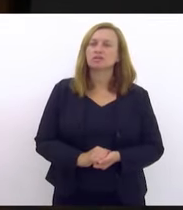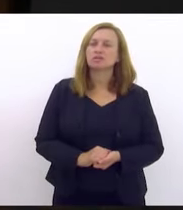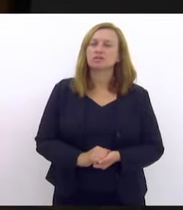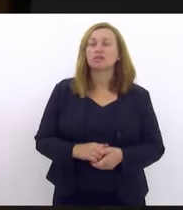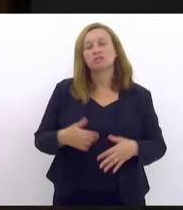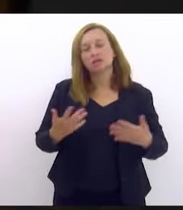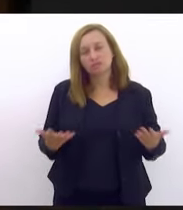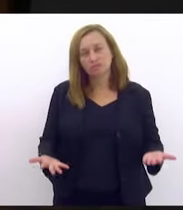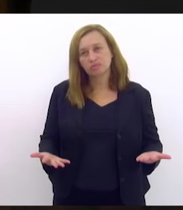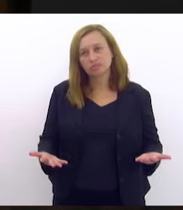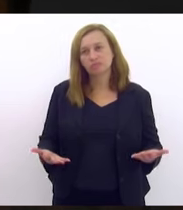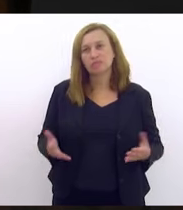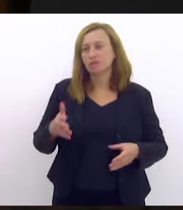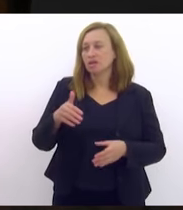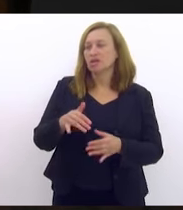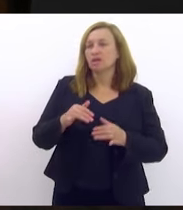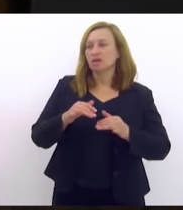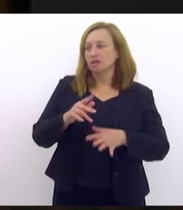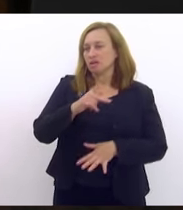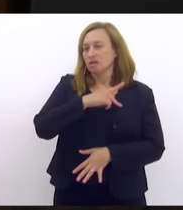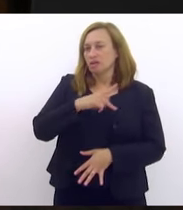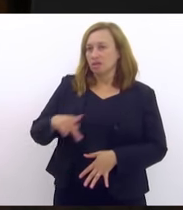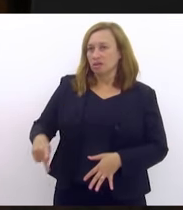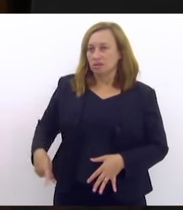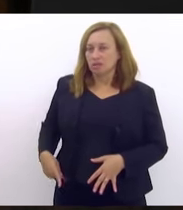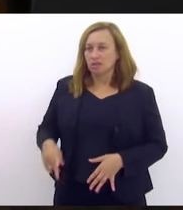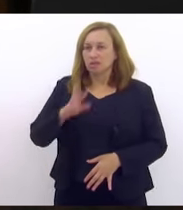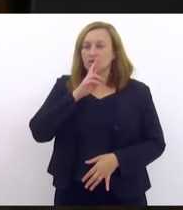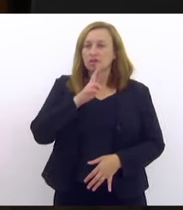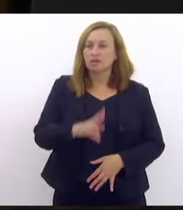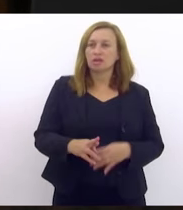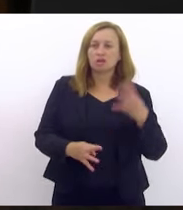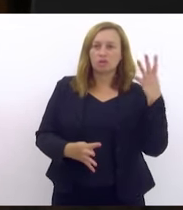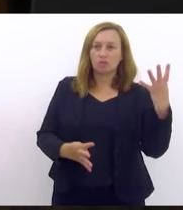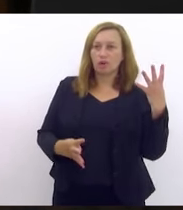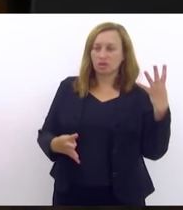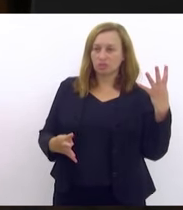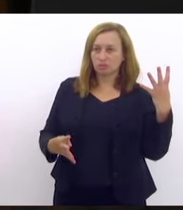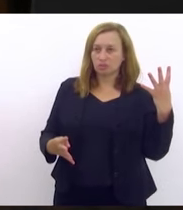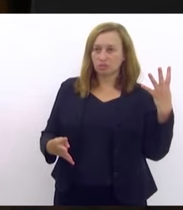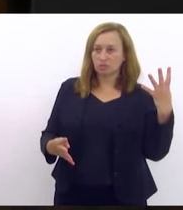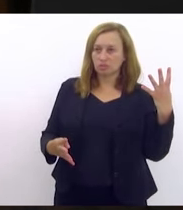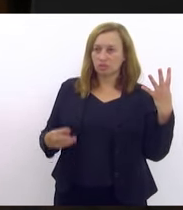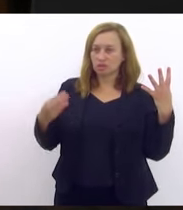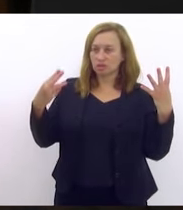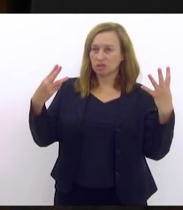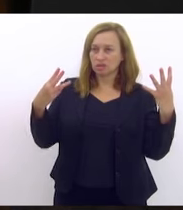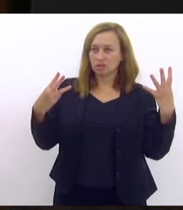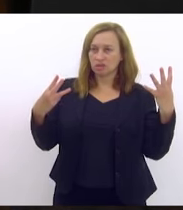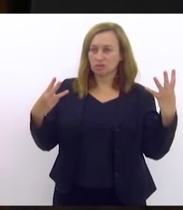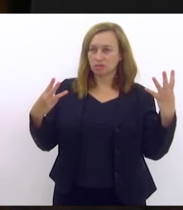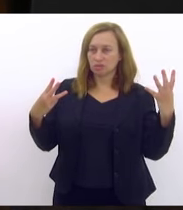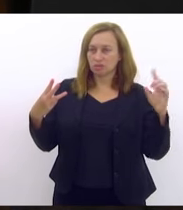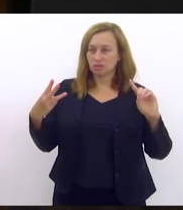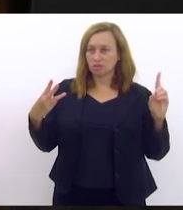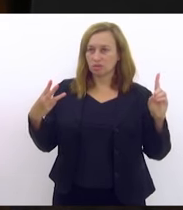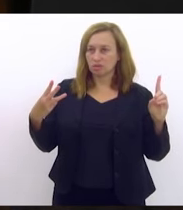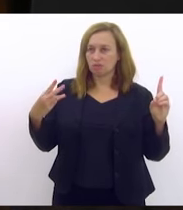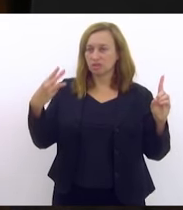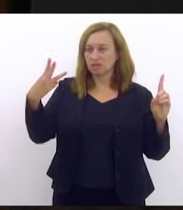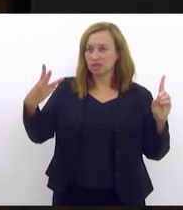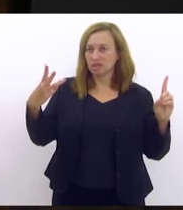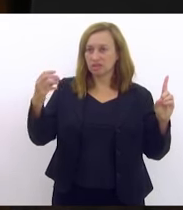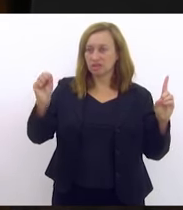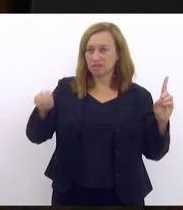Então, a presidência proclama o resultado, 4 votos contrários com 3 favoráveis. Venceu o voto contrário.